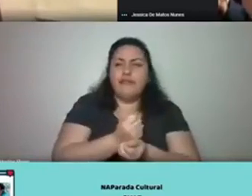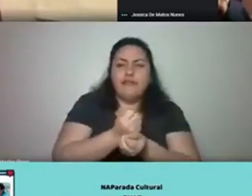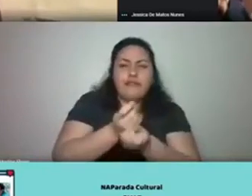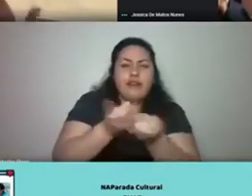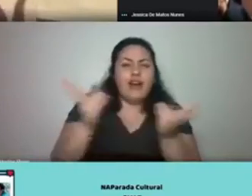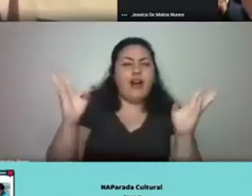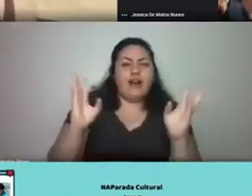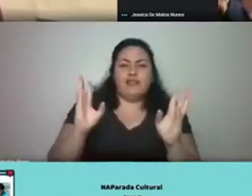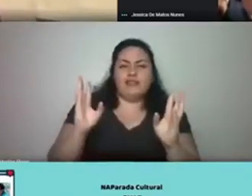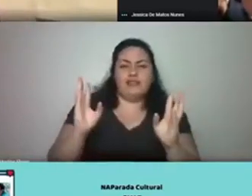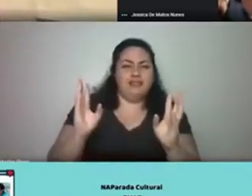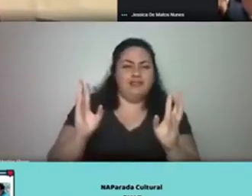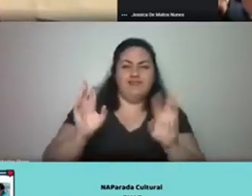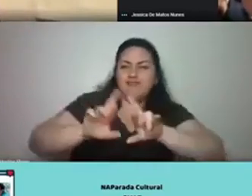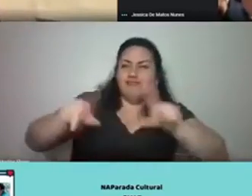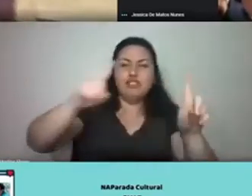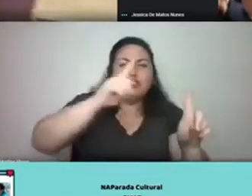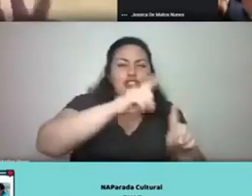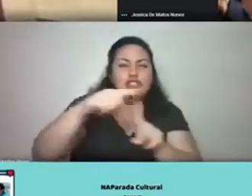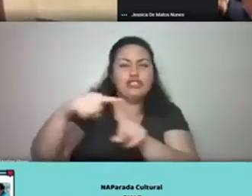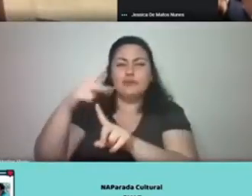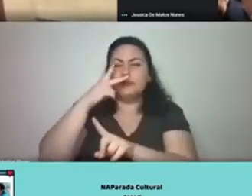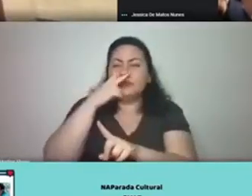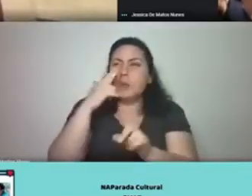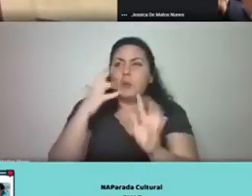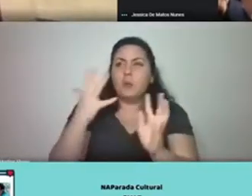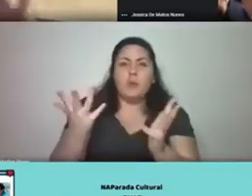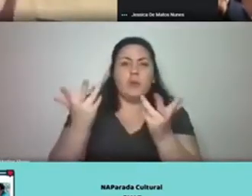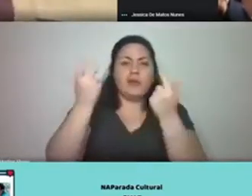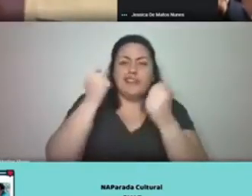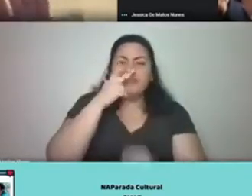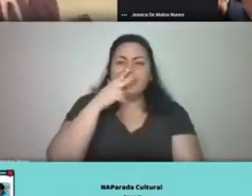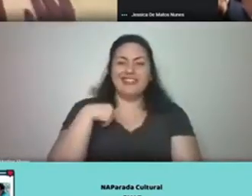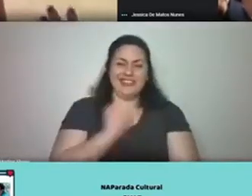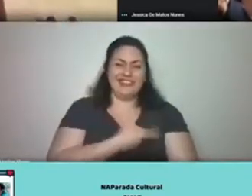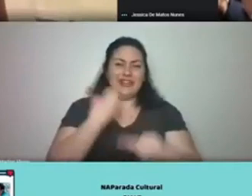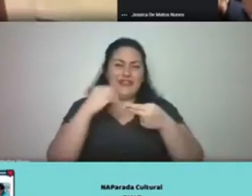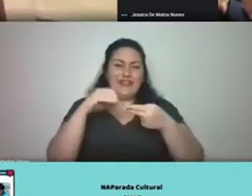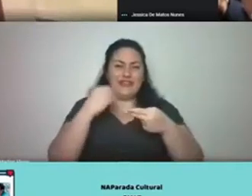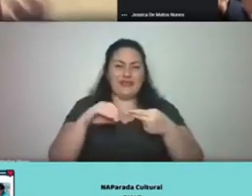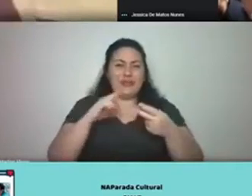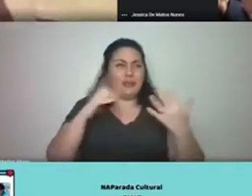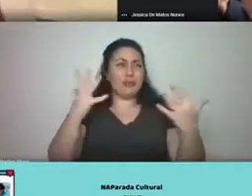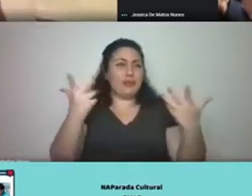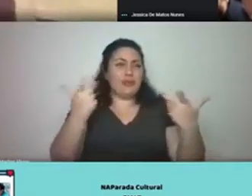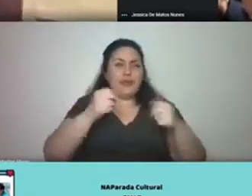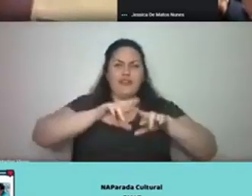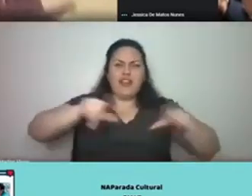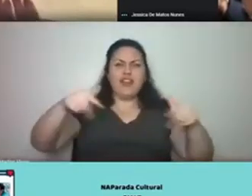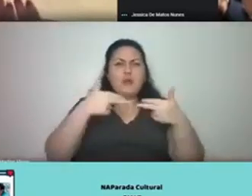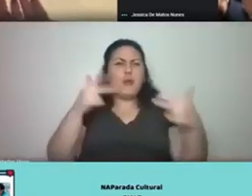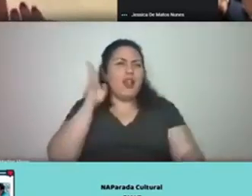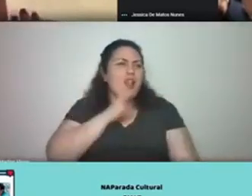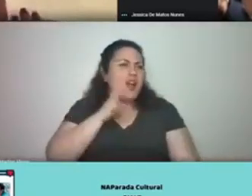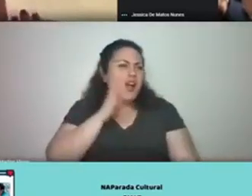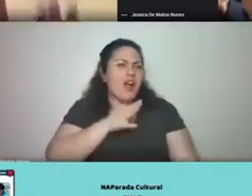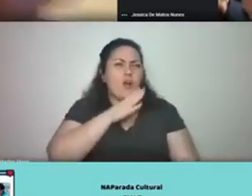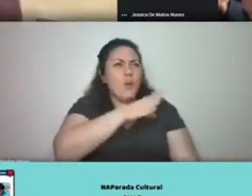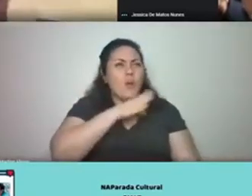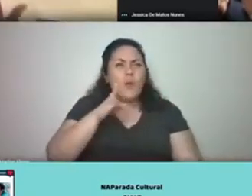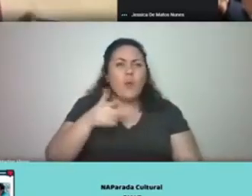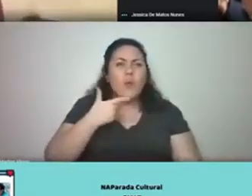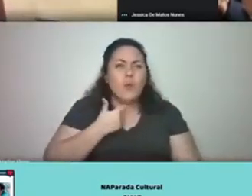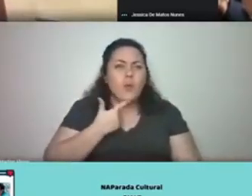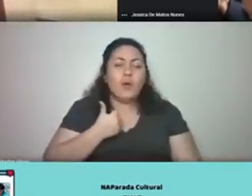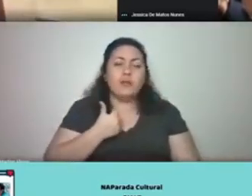nossa, assim, a gente fica cheio de vontade de participar de tantas coisas que parecem legais e tem a sensação, às vezes,